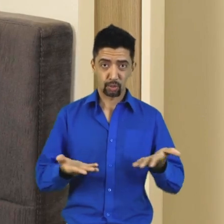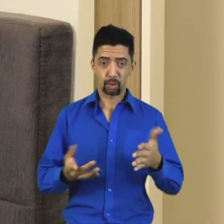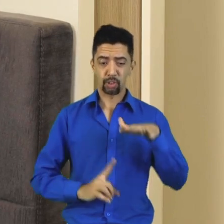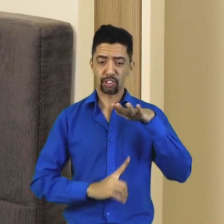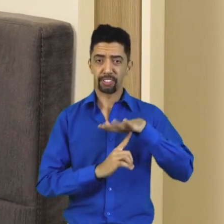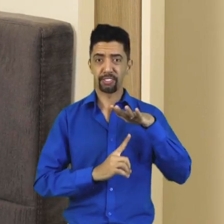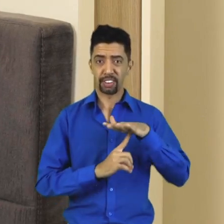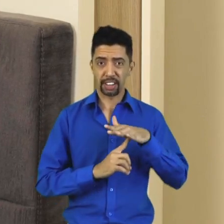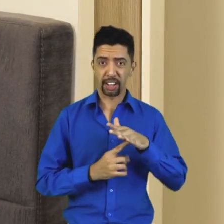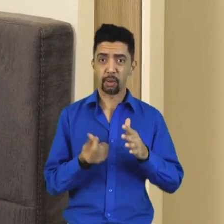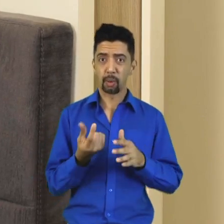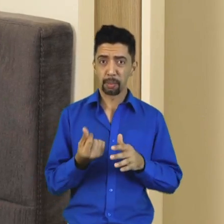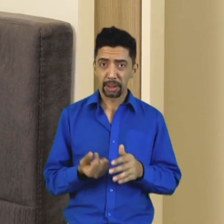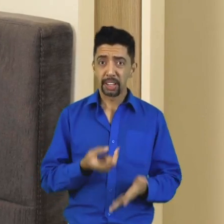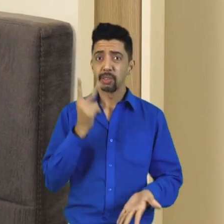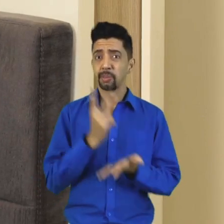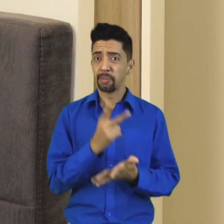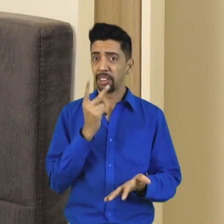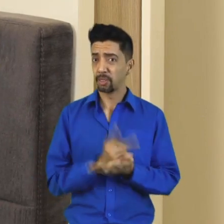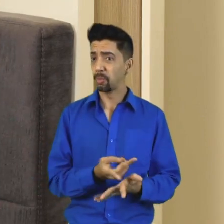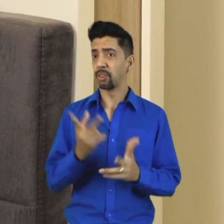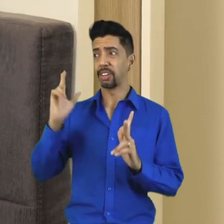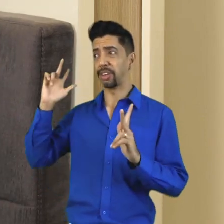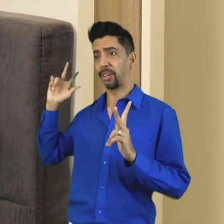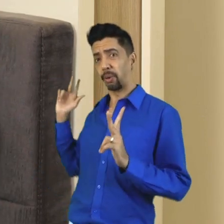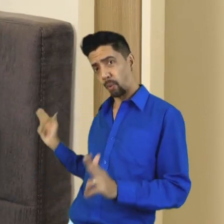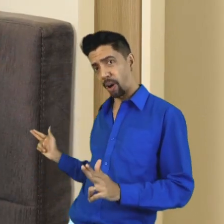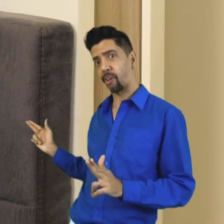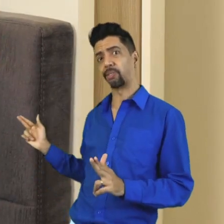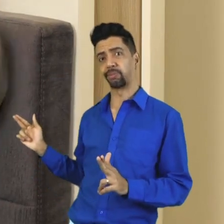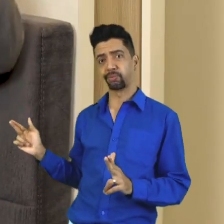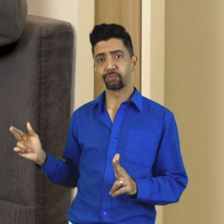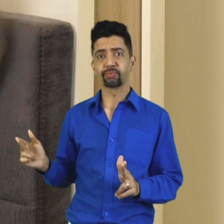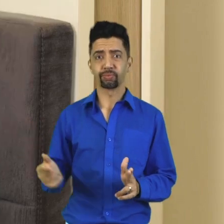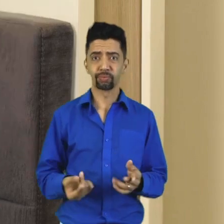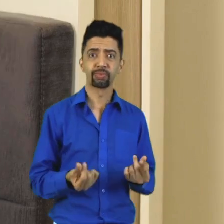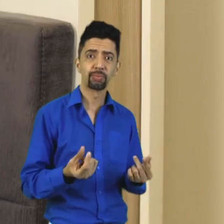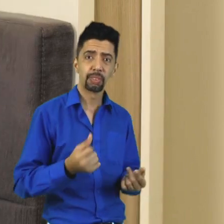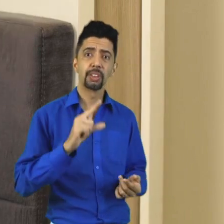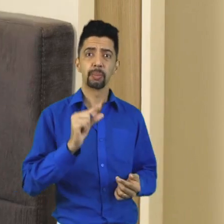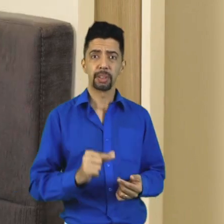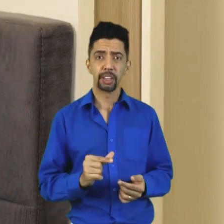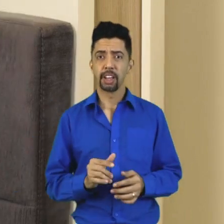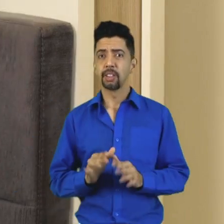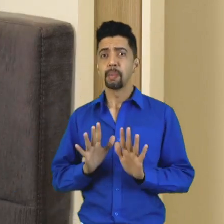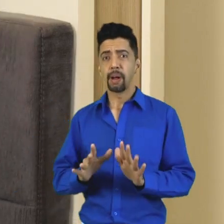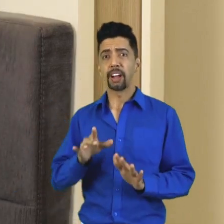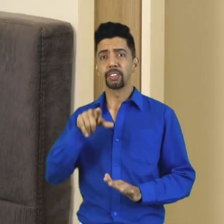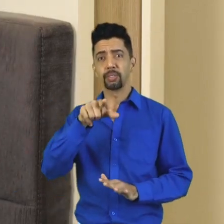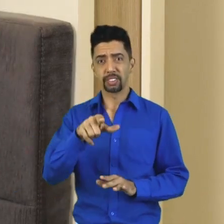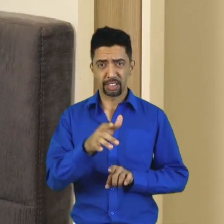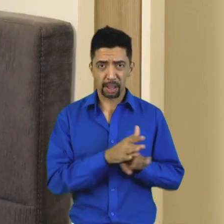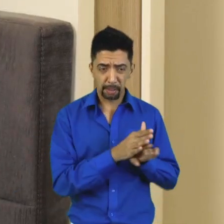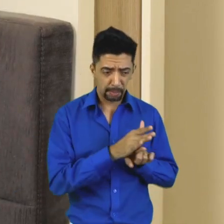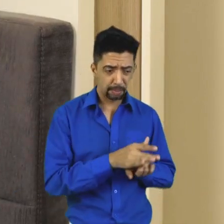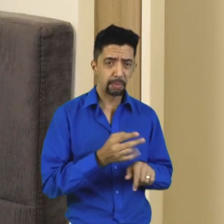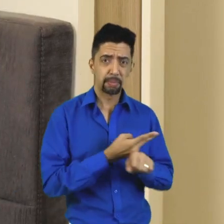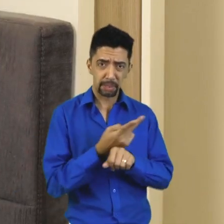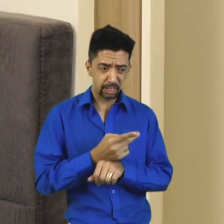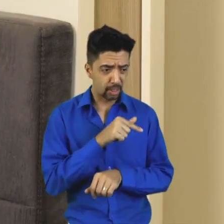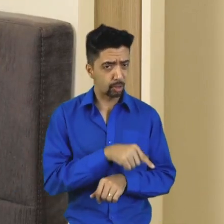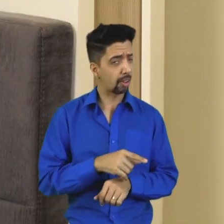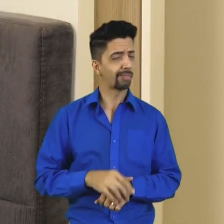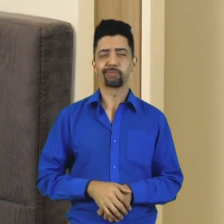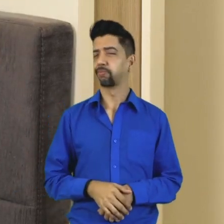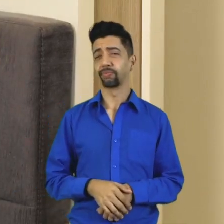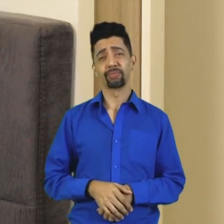de tomate ou do pé de alface com 70%, 80% de preços menores. Mas eu procurei? Não!